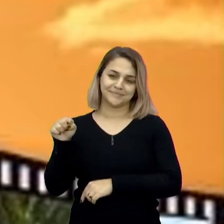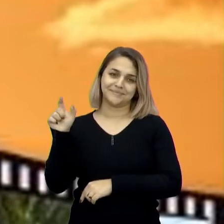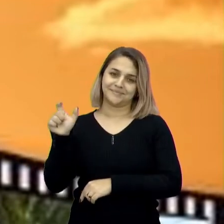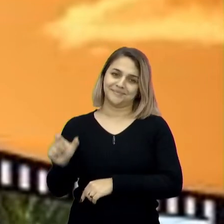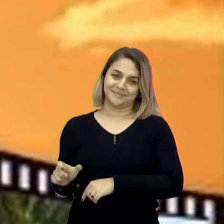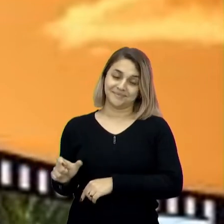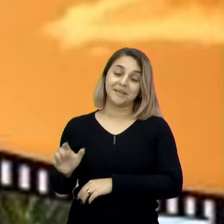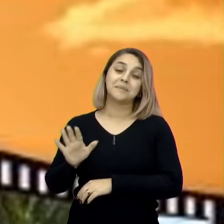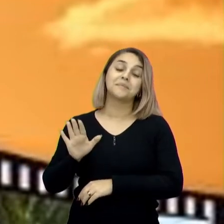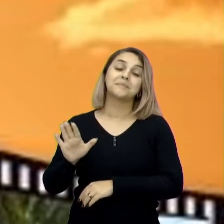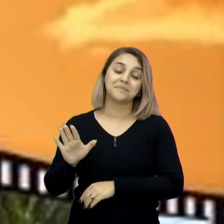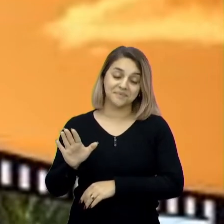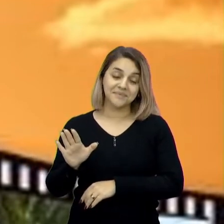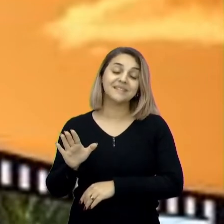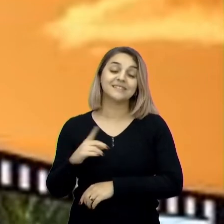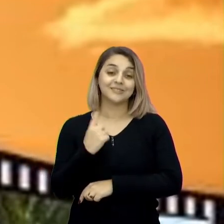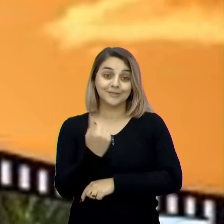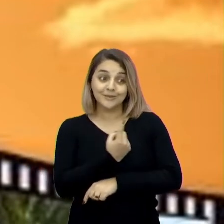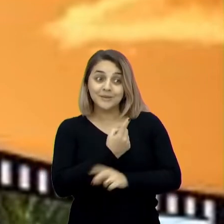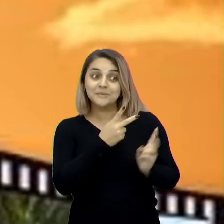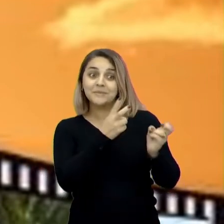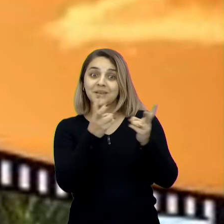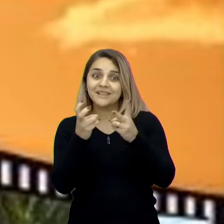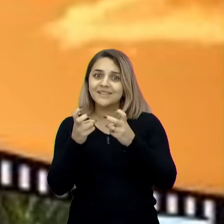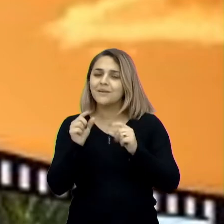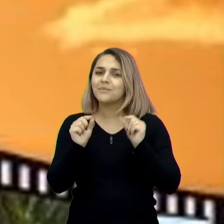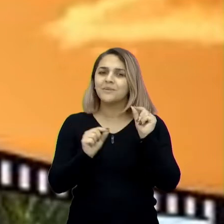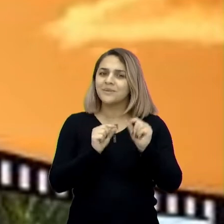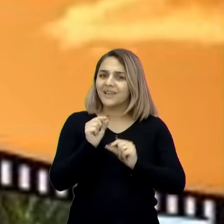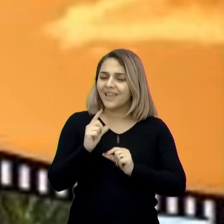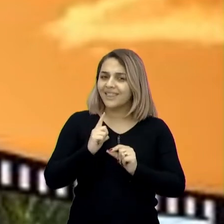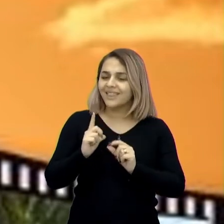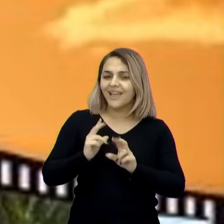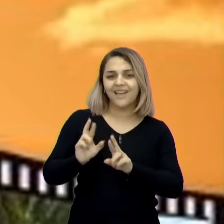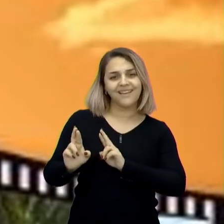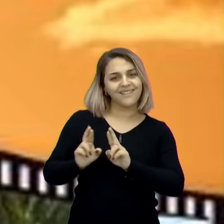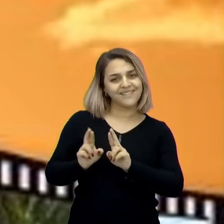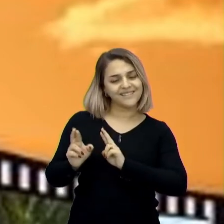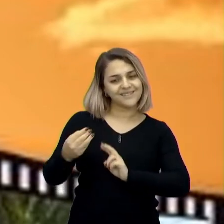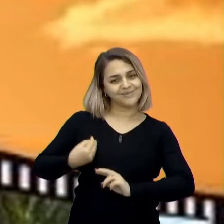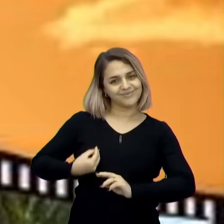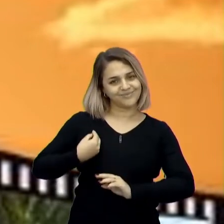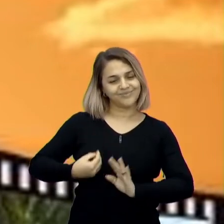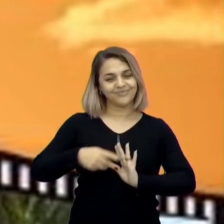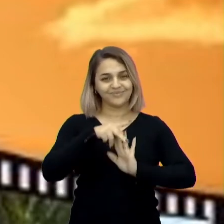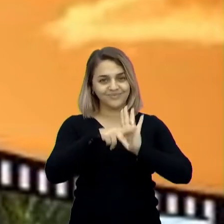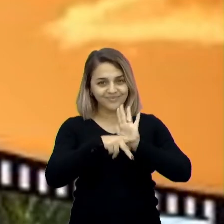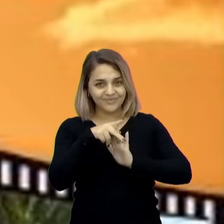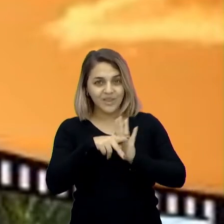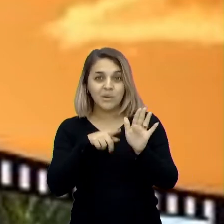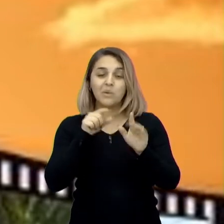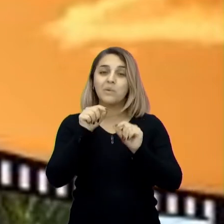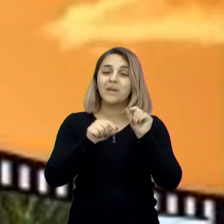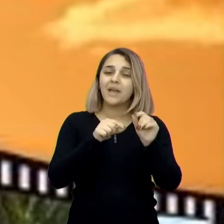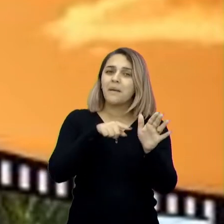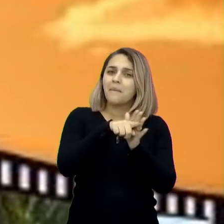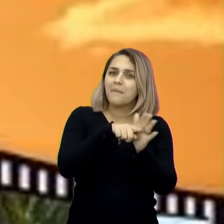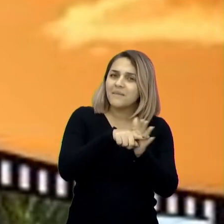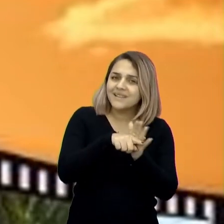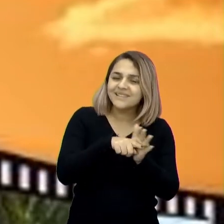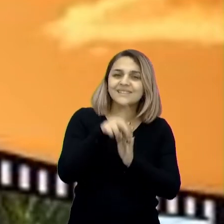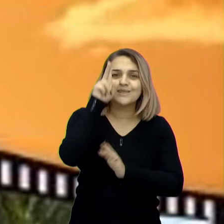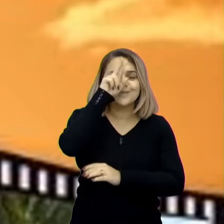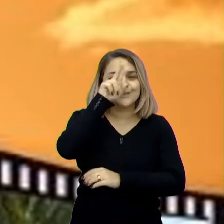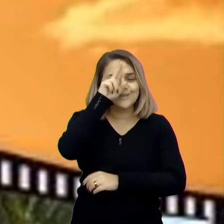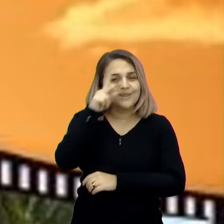personagem. Mas a gente começa a perceber que existe o quê? Uma relação com o projeto de vida, que é o que ele está pesquisando sobre a história dele, ele está